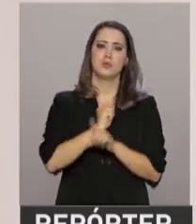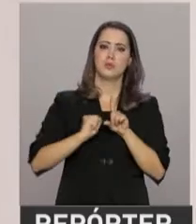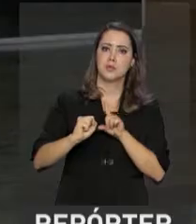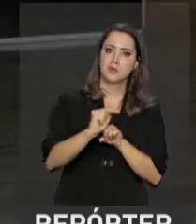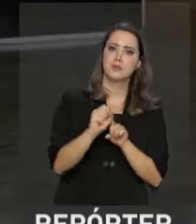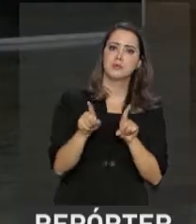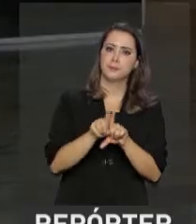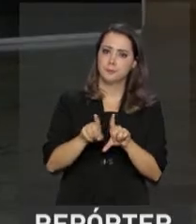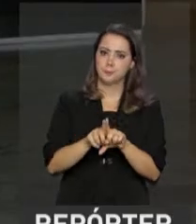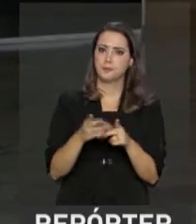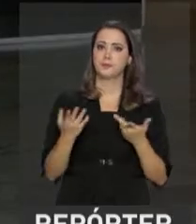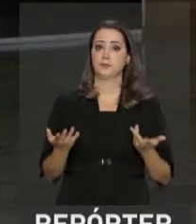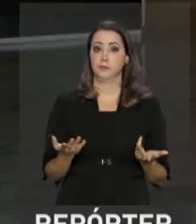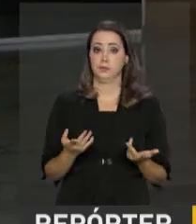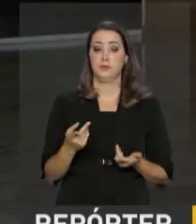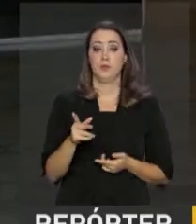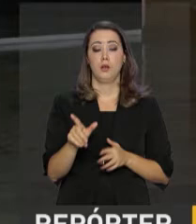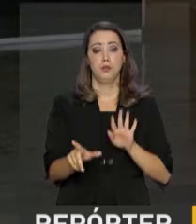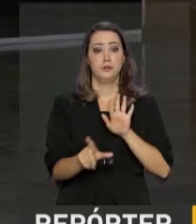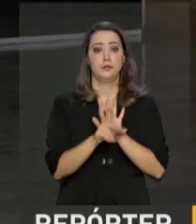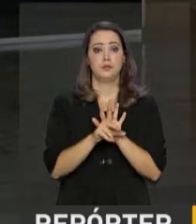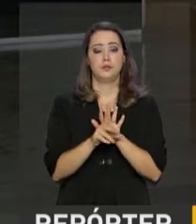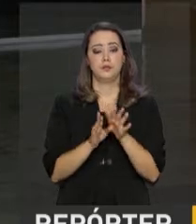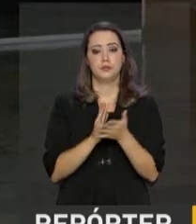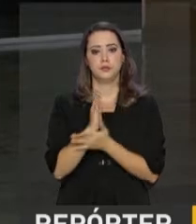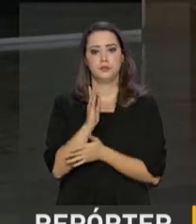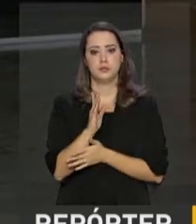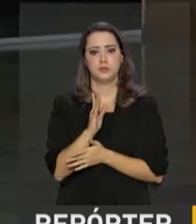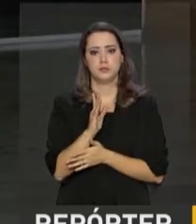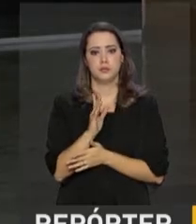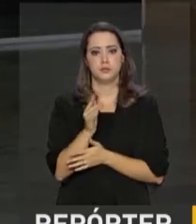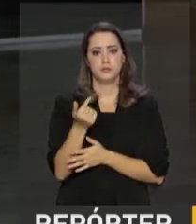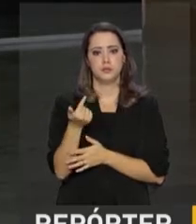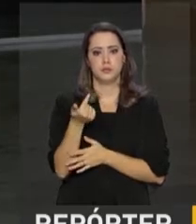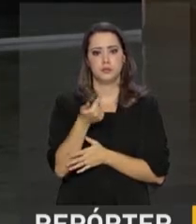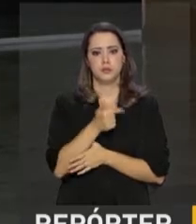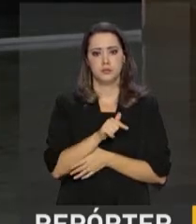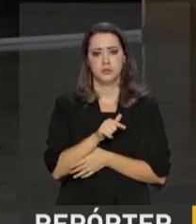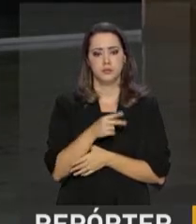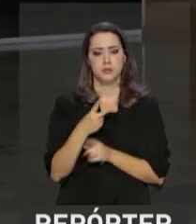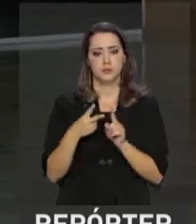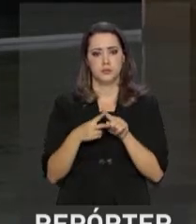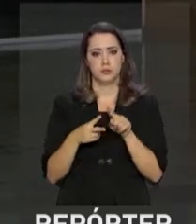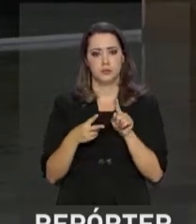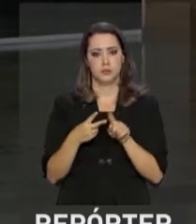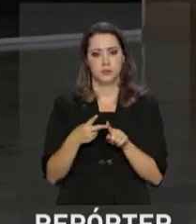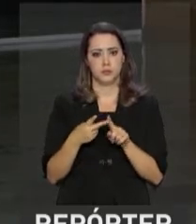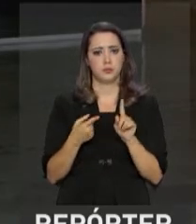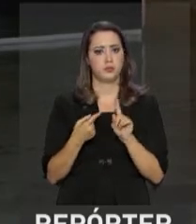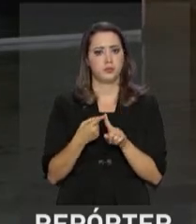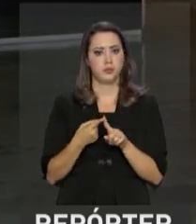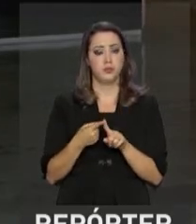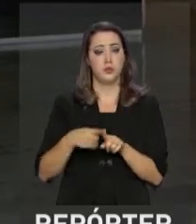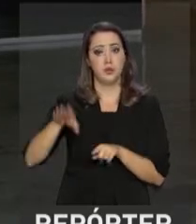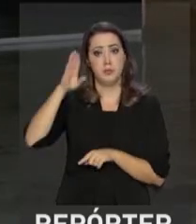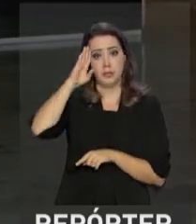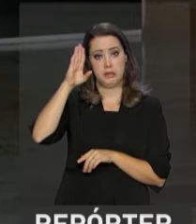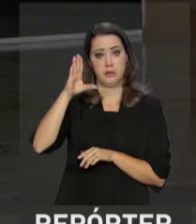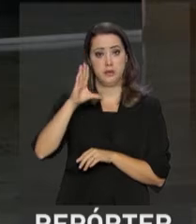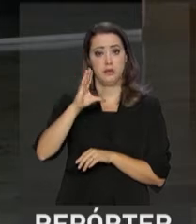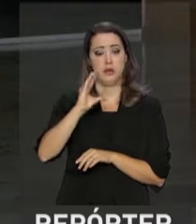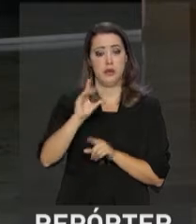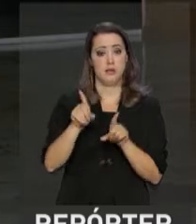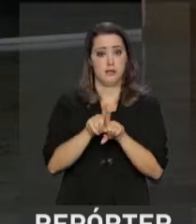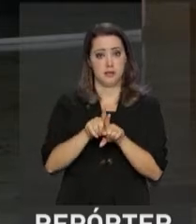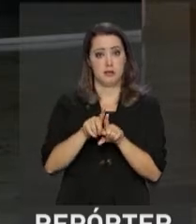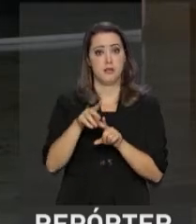sociedade a lei sancionada pelo presidente michel temer ainda altera outros dois pontos os militares e os civis vão seguir as